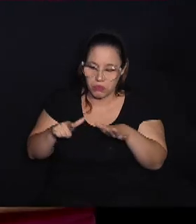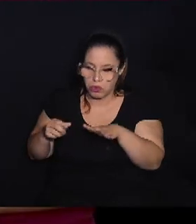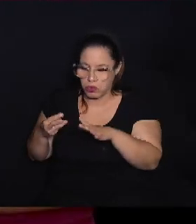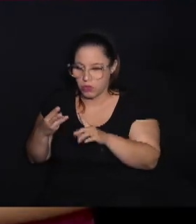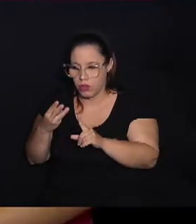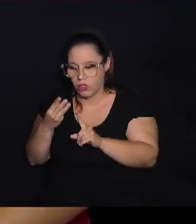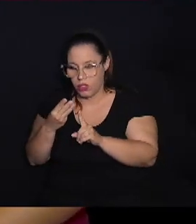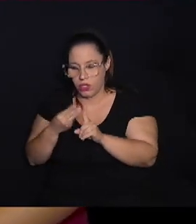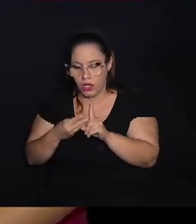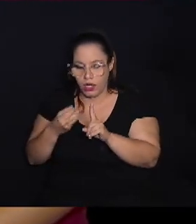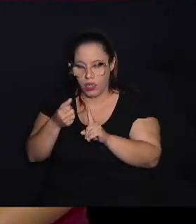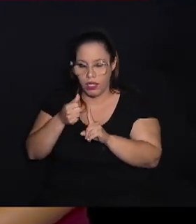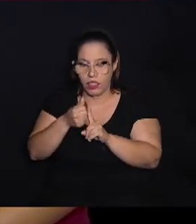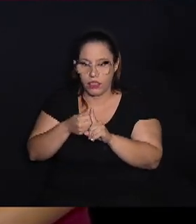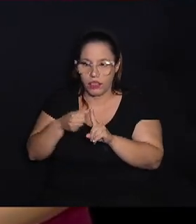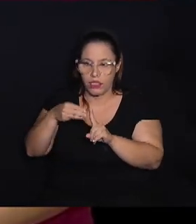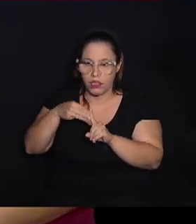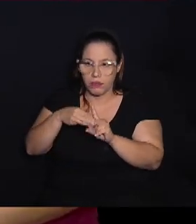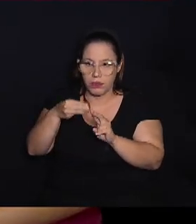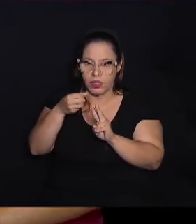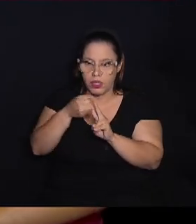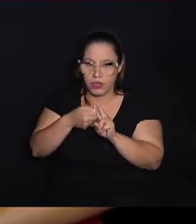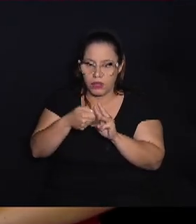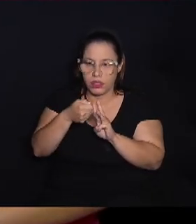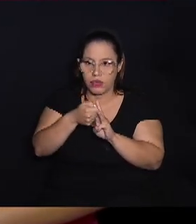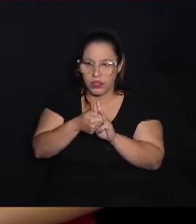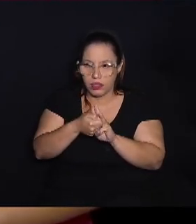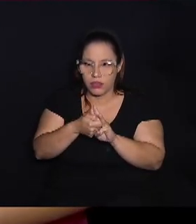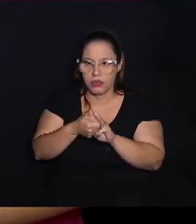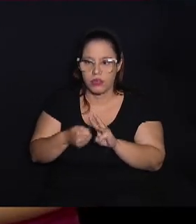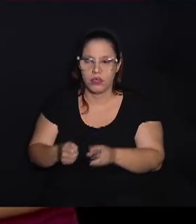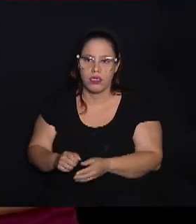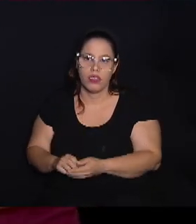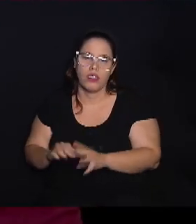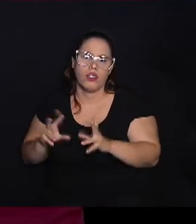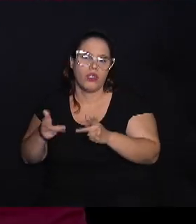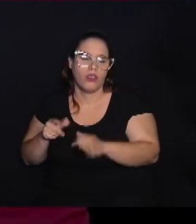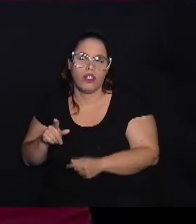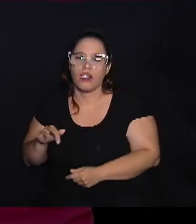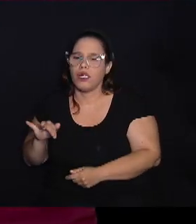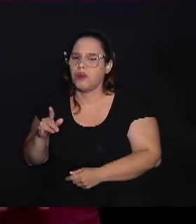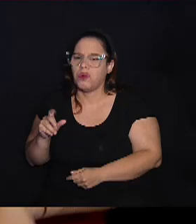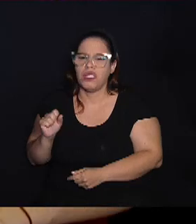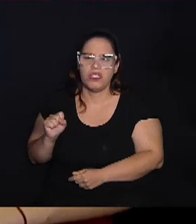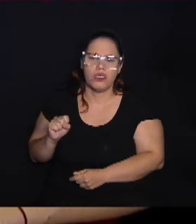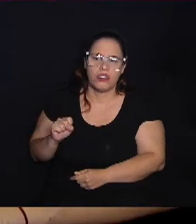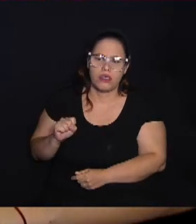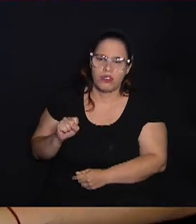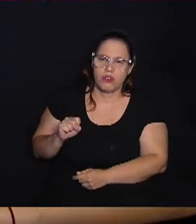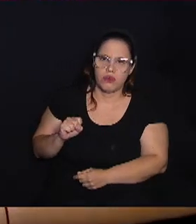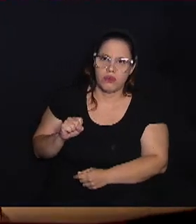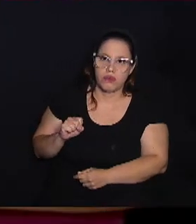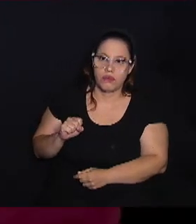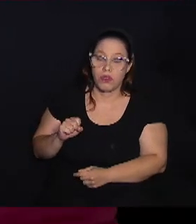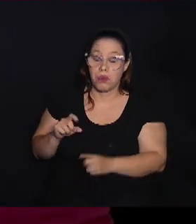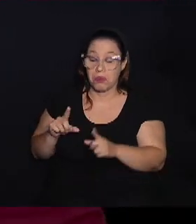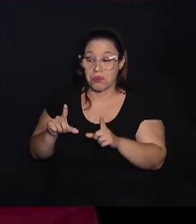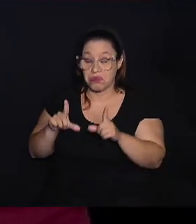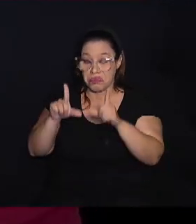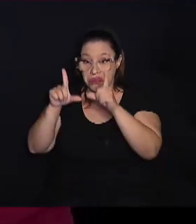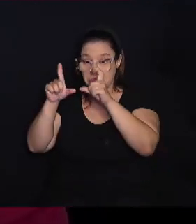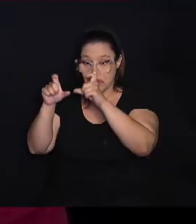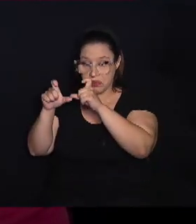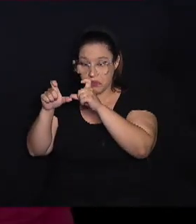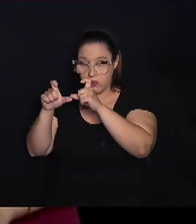ONGs, instituições, né? E aí pode ser de todas as linguagens. Então, pode ser uma arte educação voltada para fotografia, ou